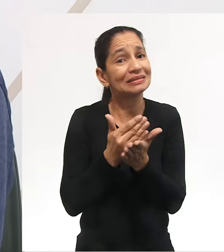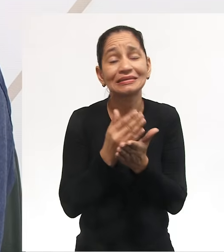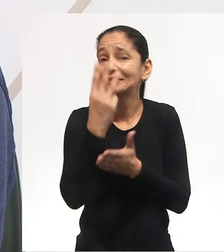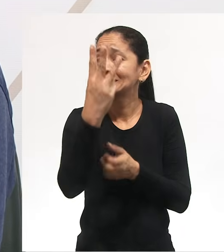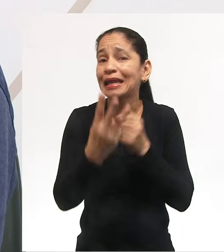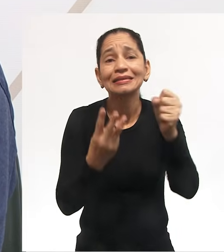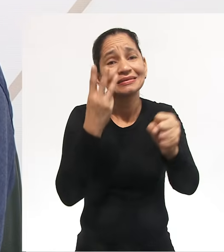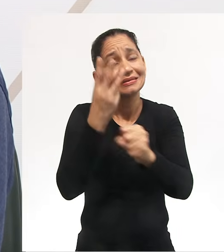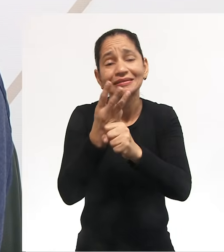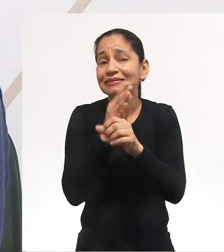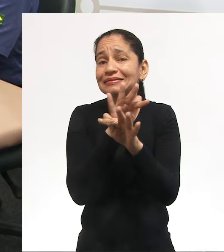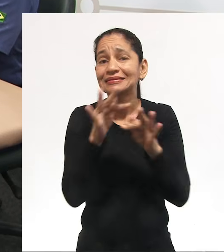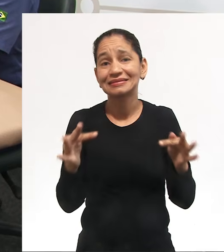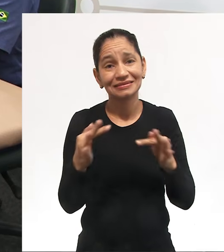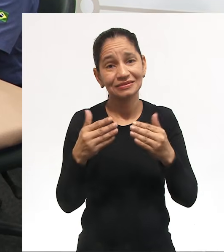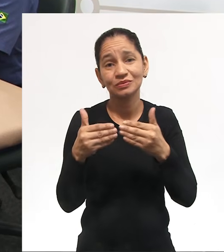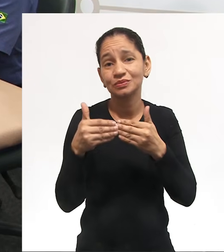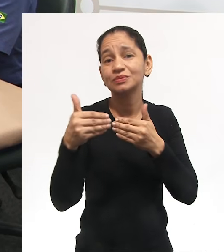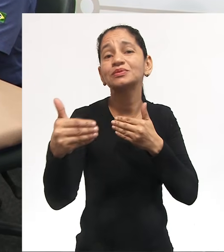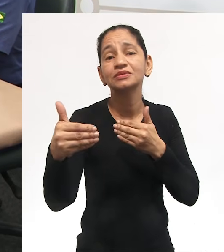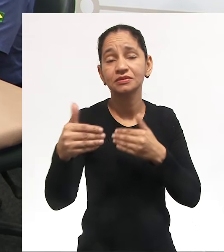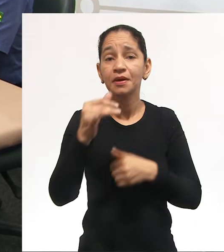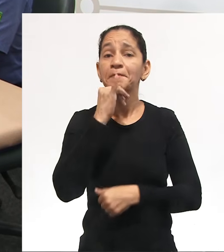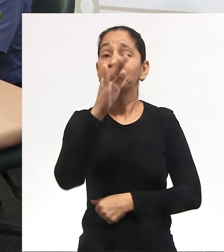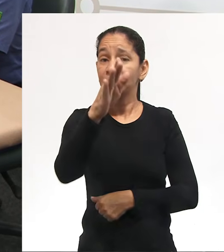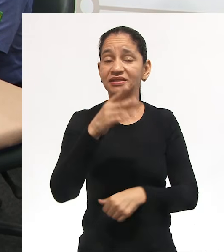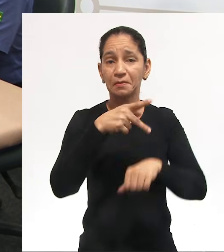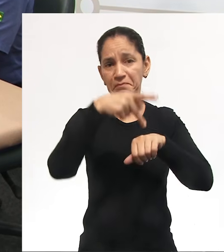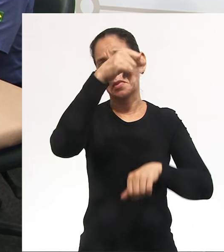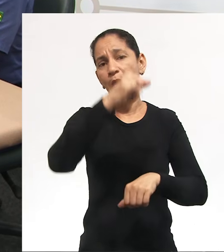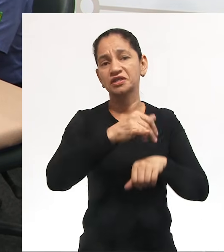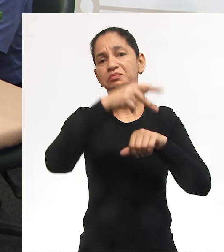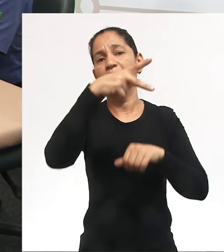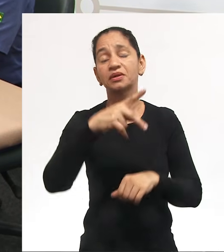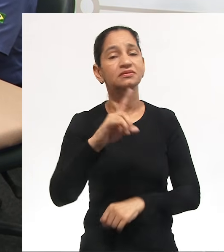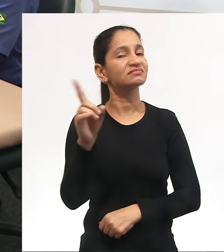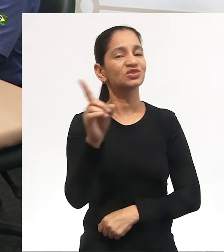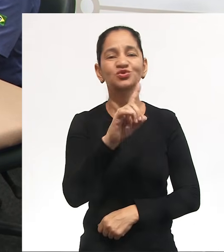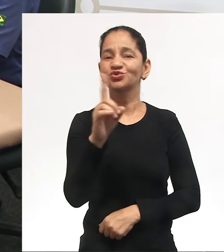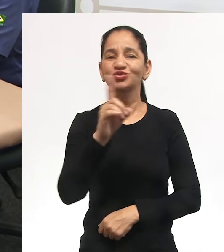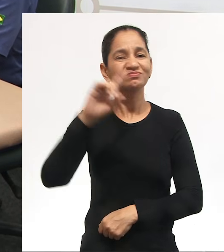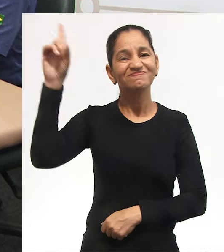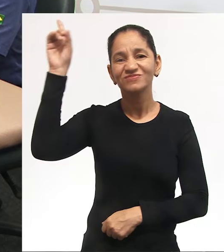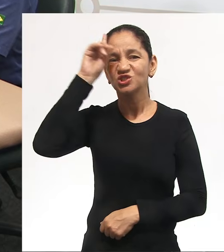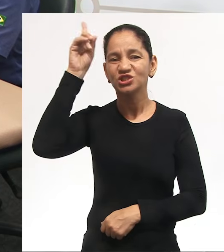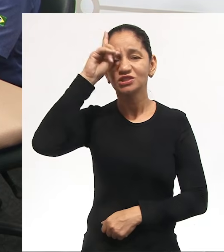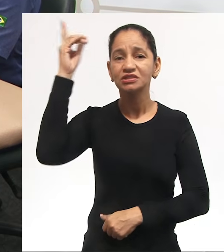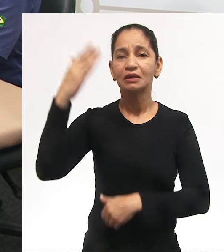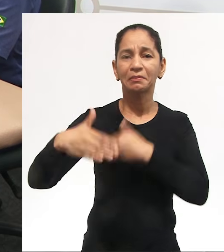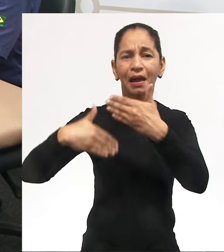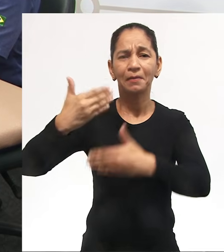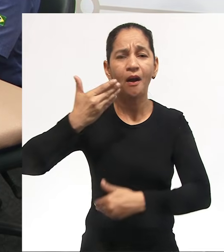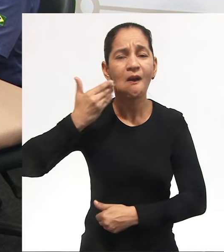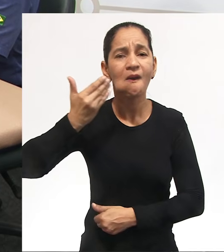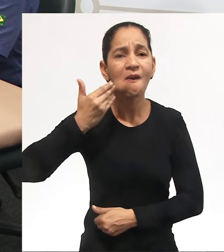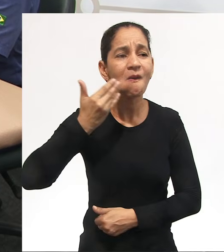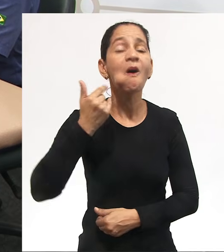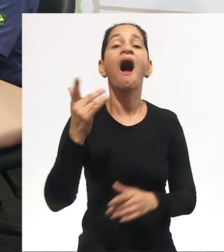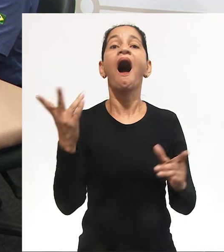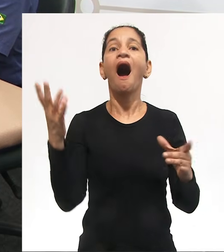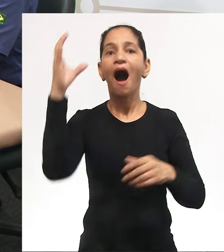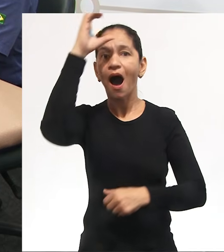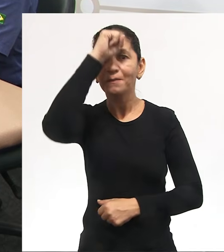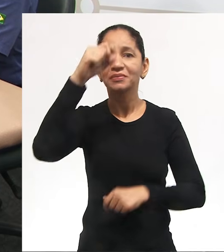eu sou verdinha, professora, e não, né, a gente faz as especializações, mas é no dia a dia que a gente